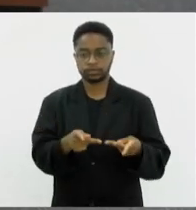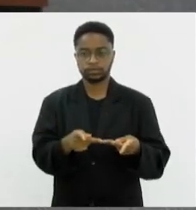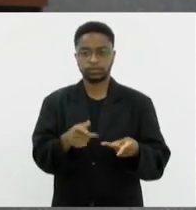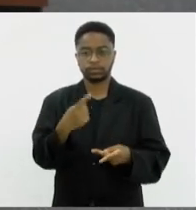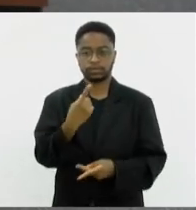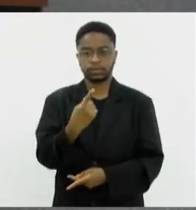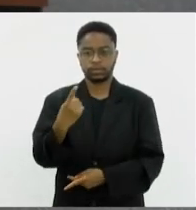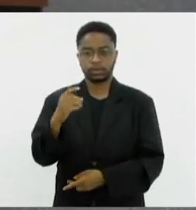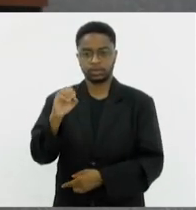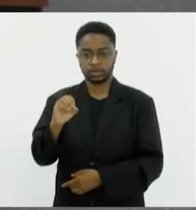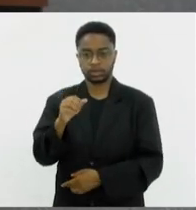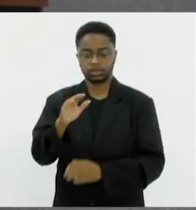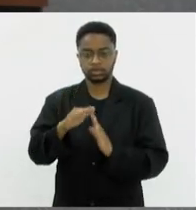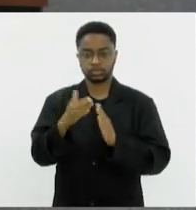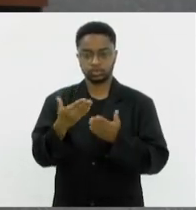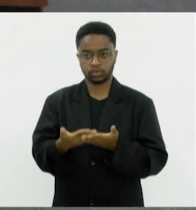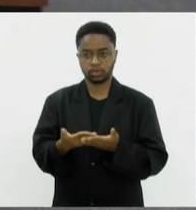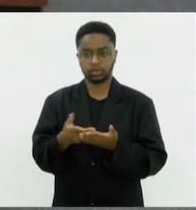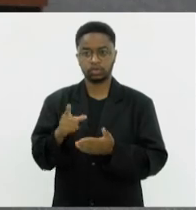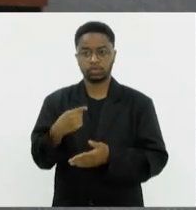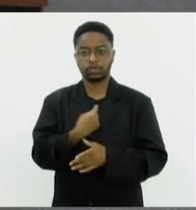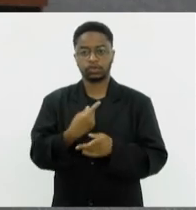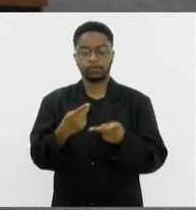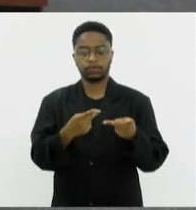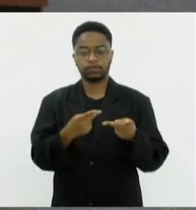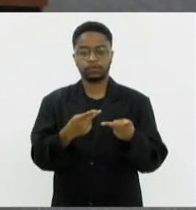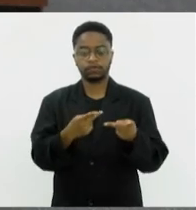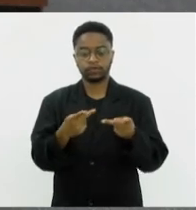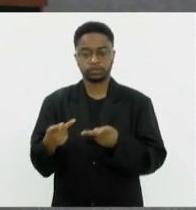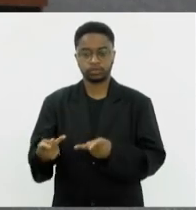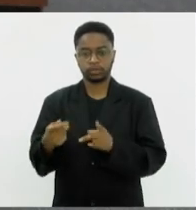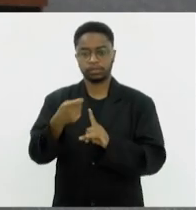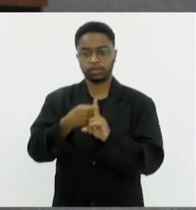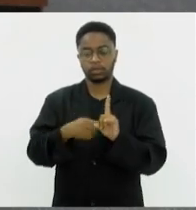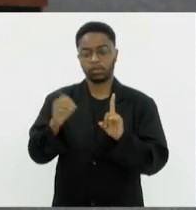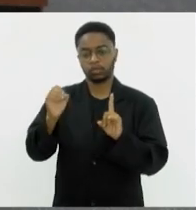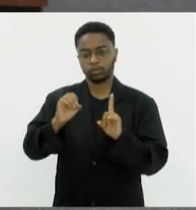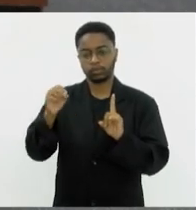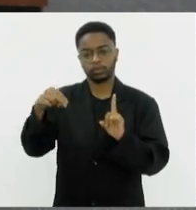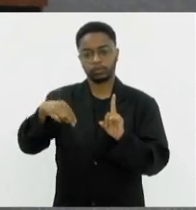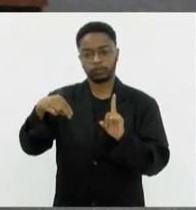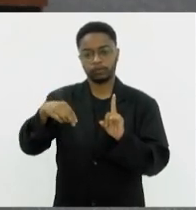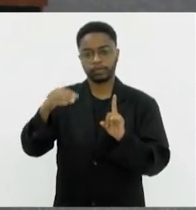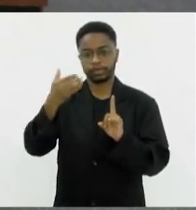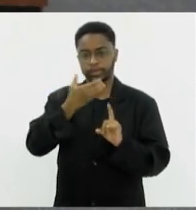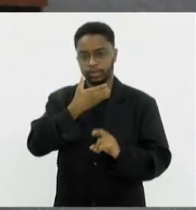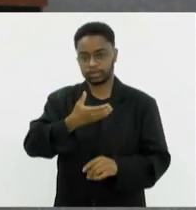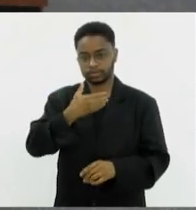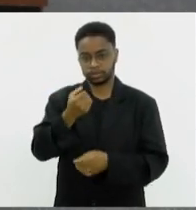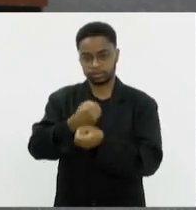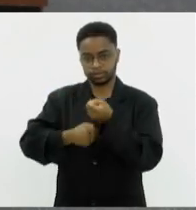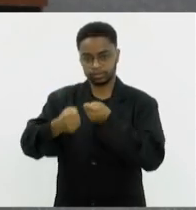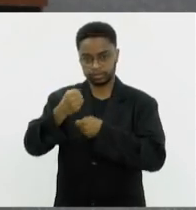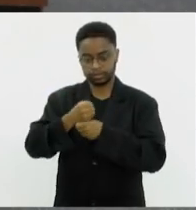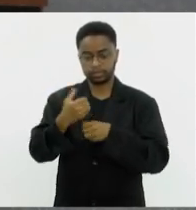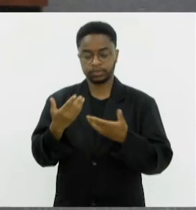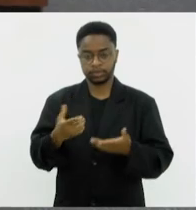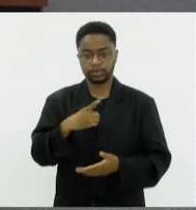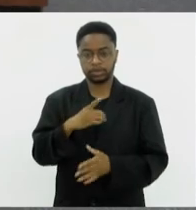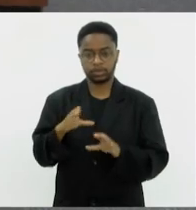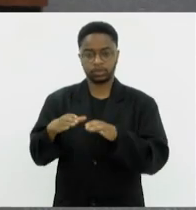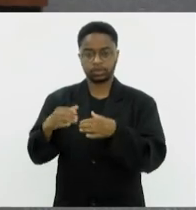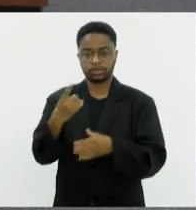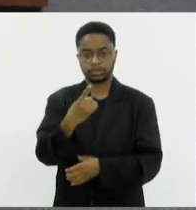110 escolas que a gente fez nos meses de outubro, novembro e dezembro do ano passado. Dessas 110 escolas que a